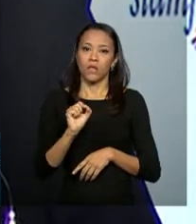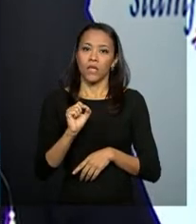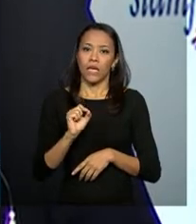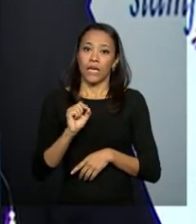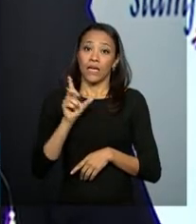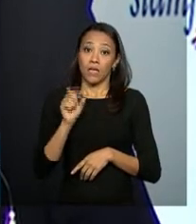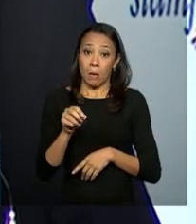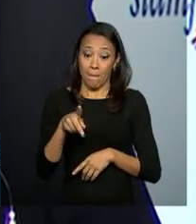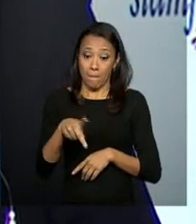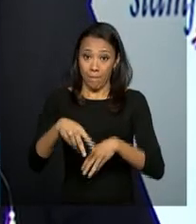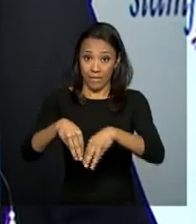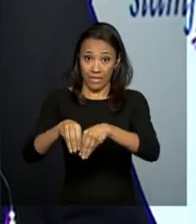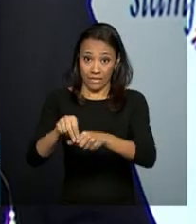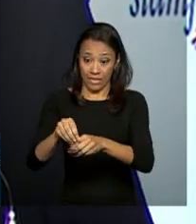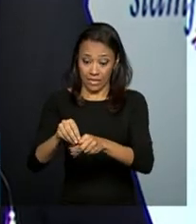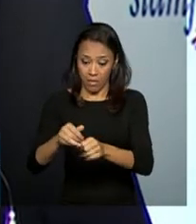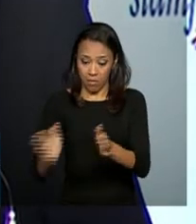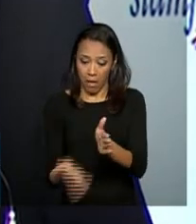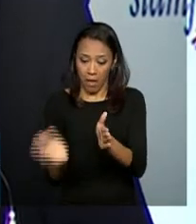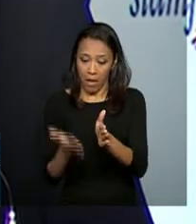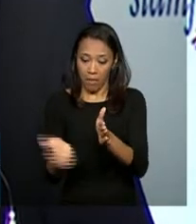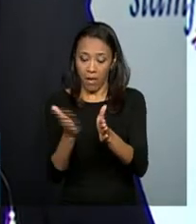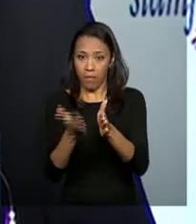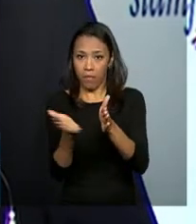piso de cimento e parede de